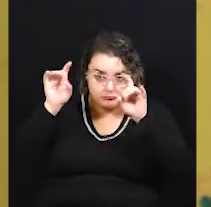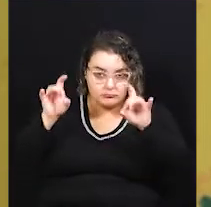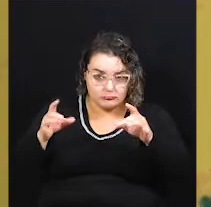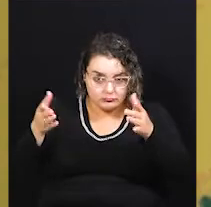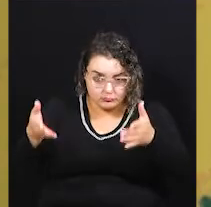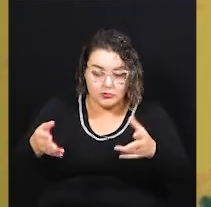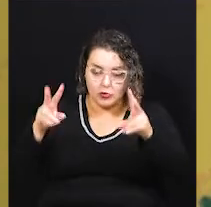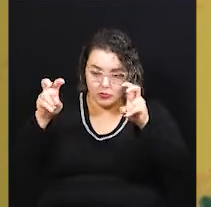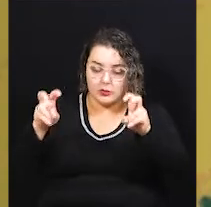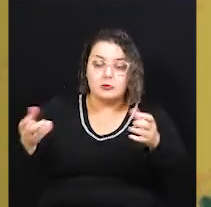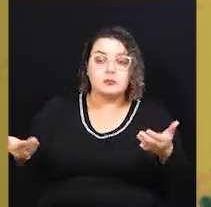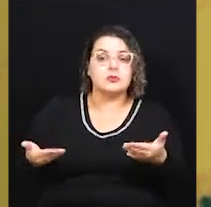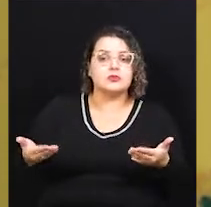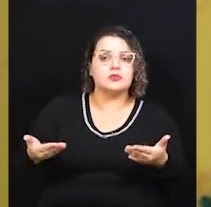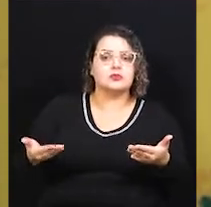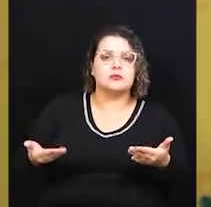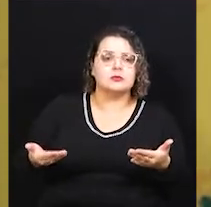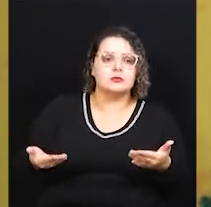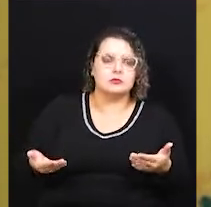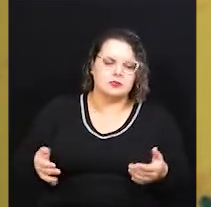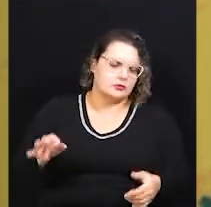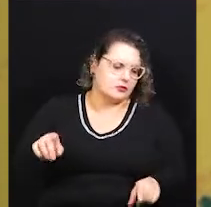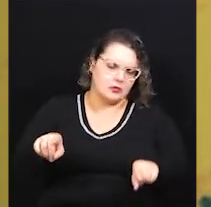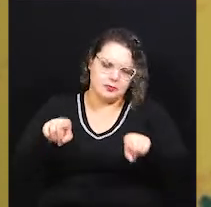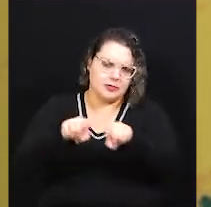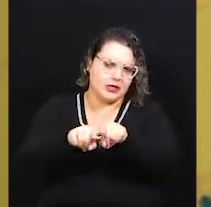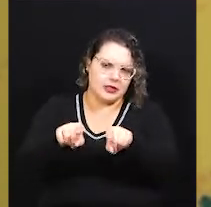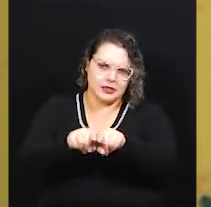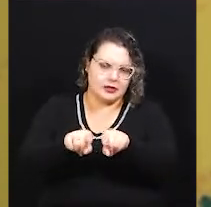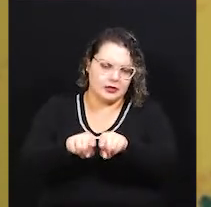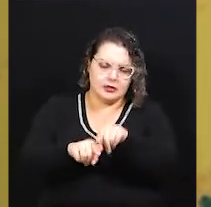do tema de hoje, mas isso abrange certamente,